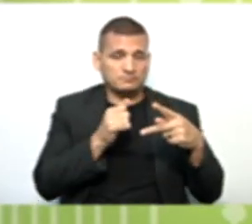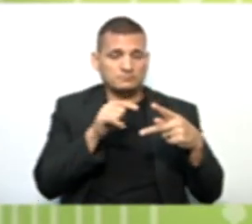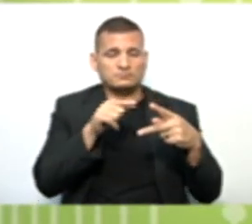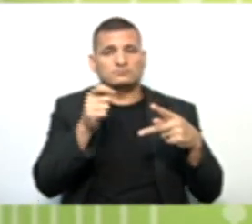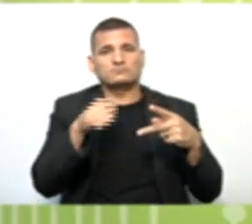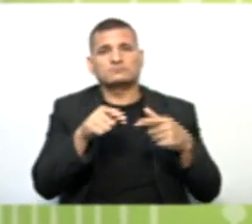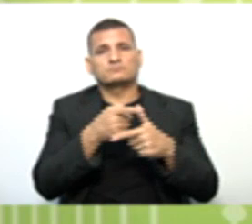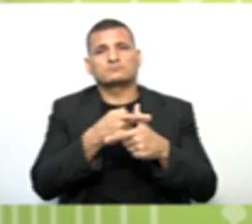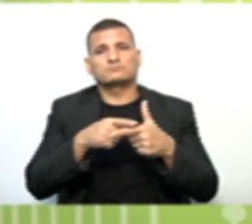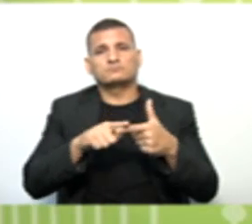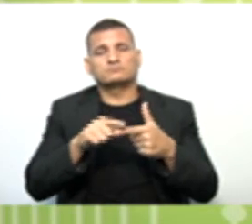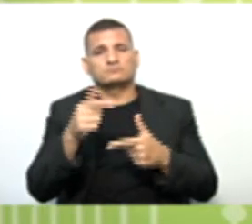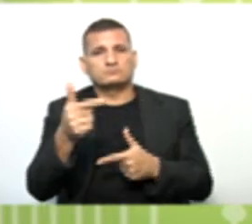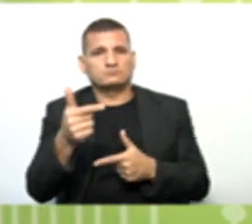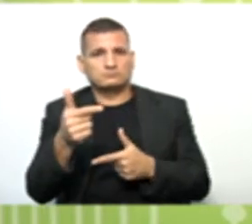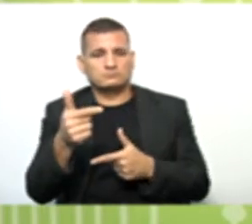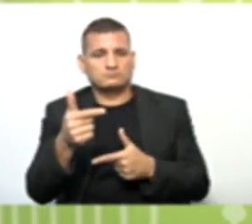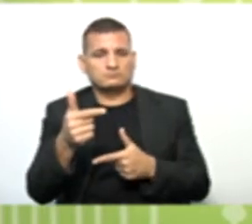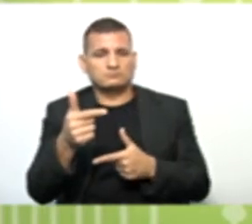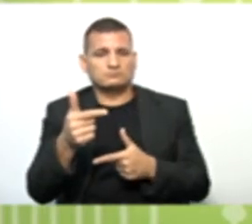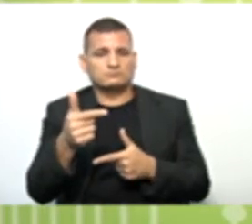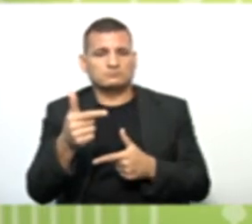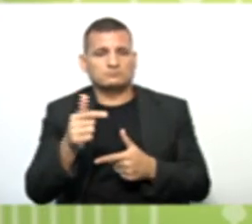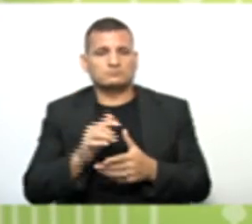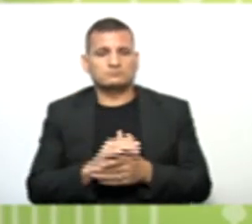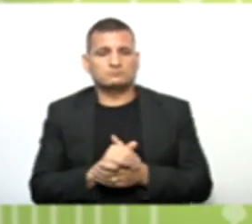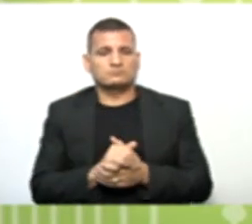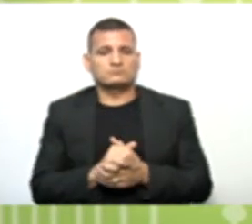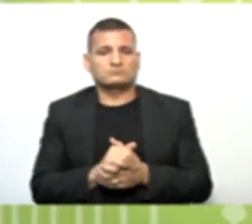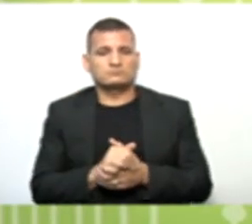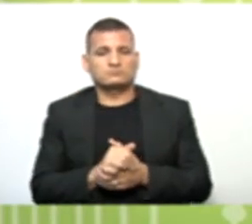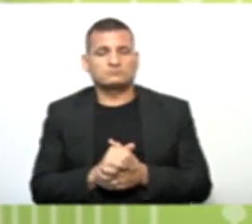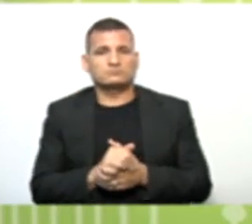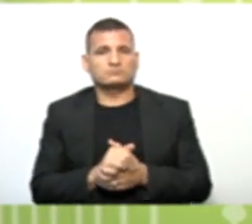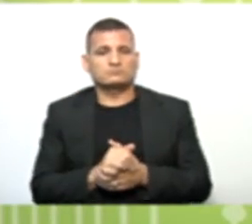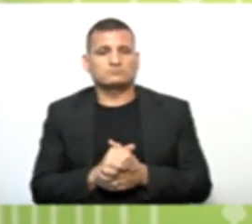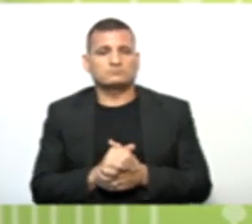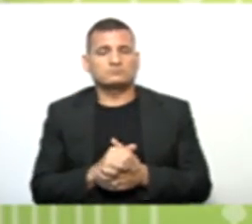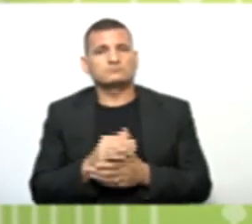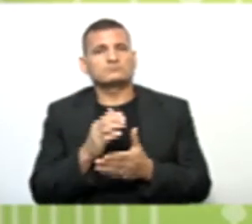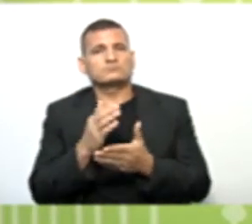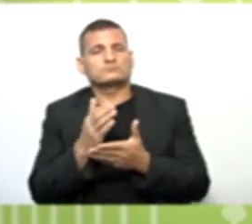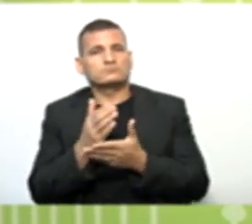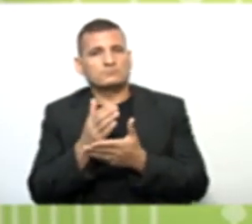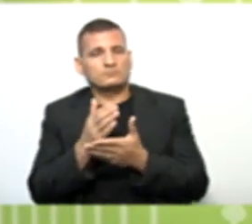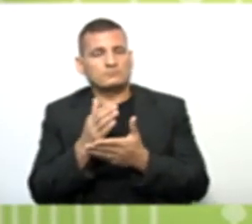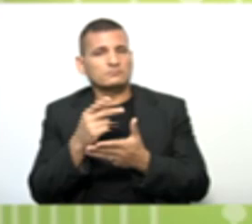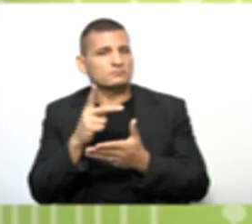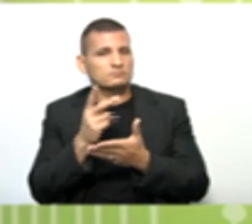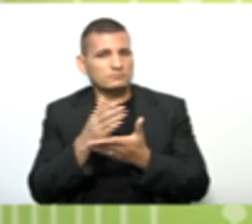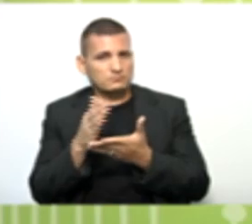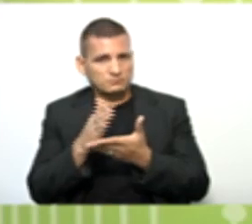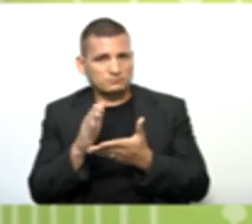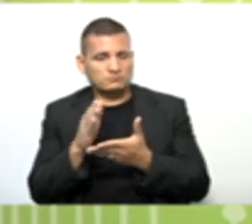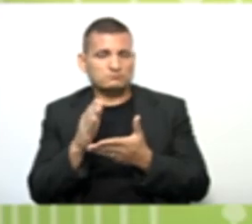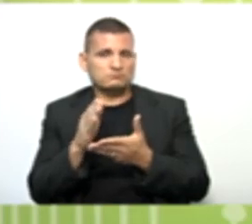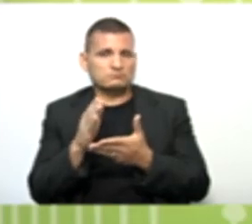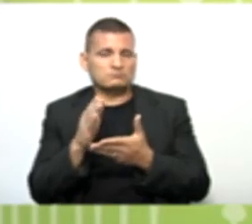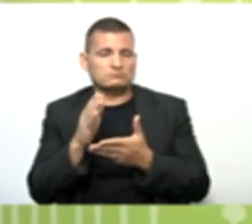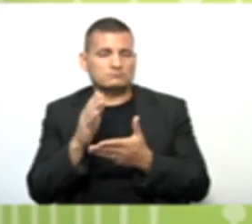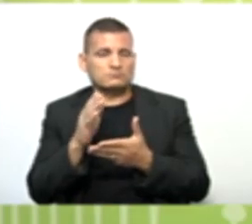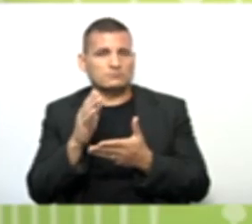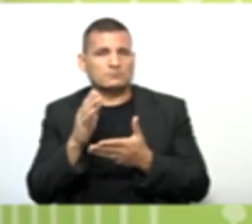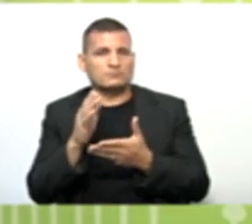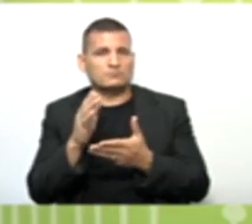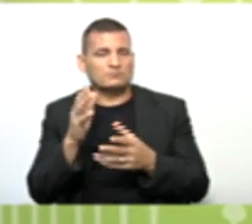por 2. O que significa um número ser divisível por 2? Significa que o resto da divisão dele por 2 é igual a 0,